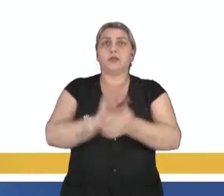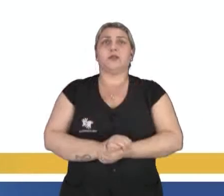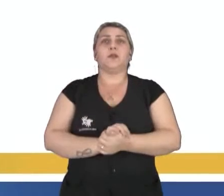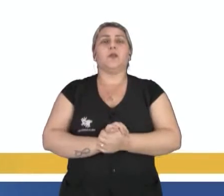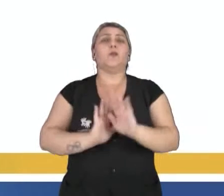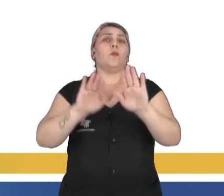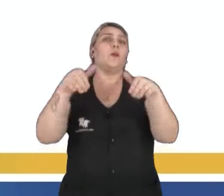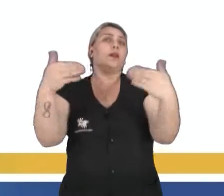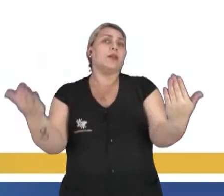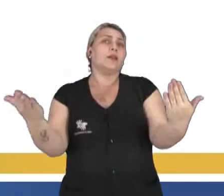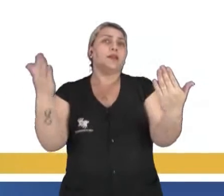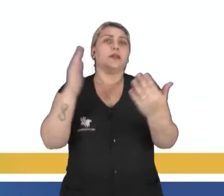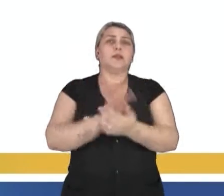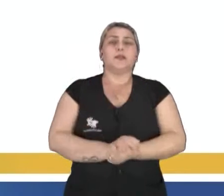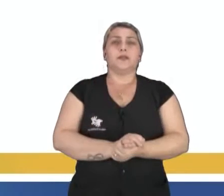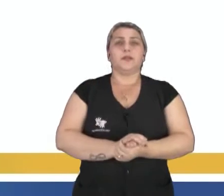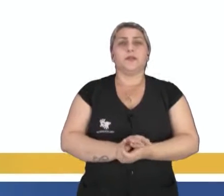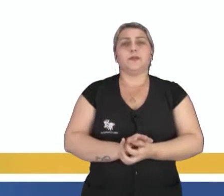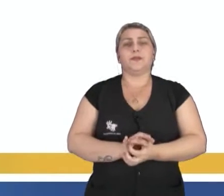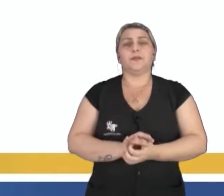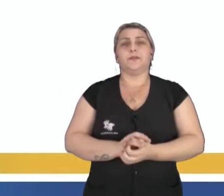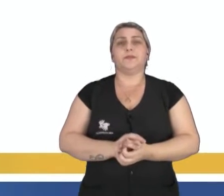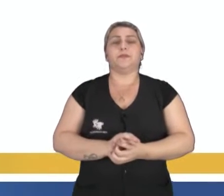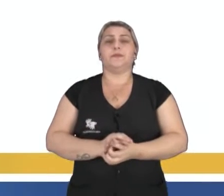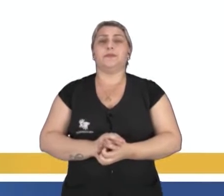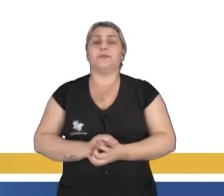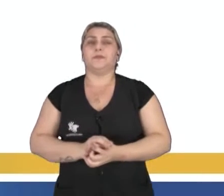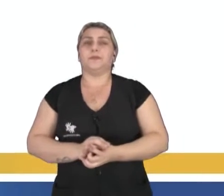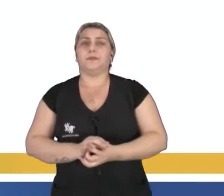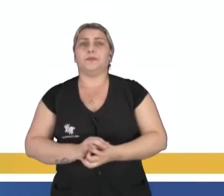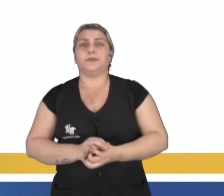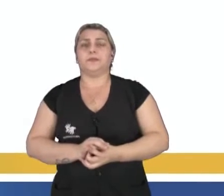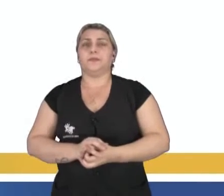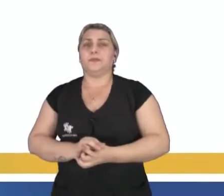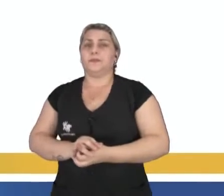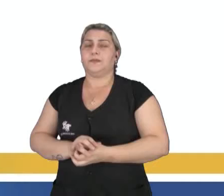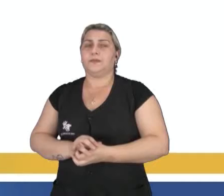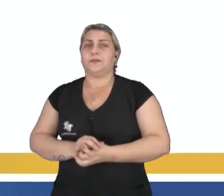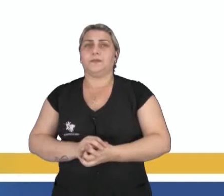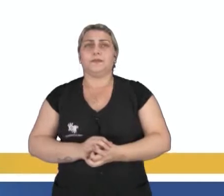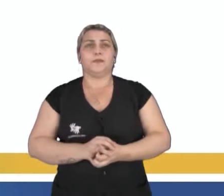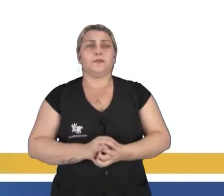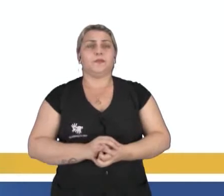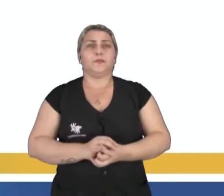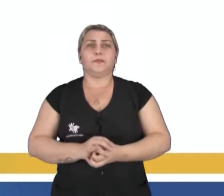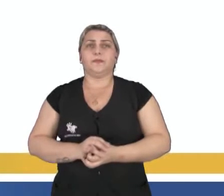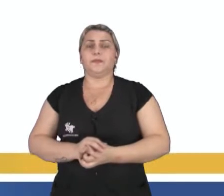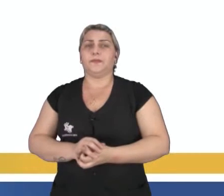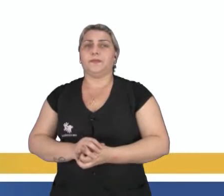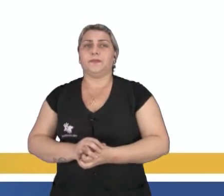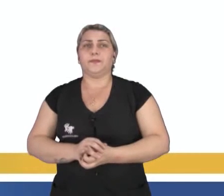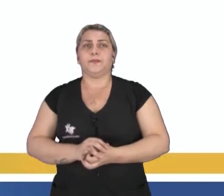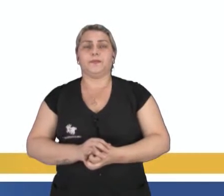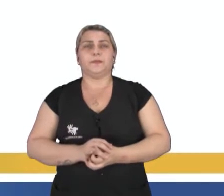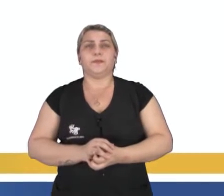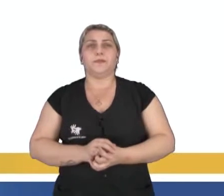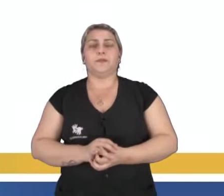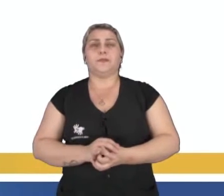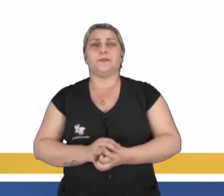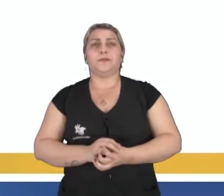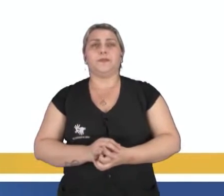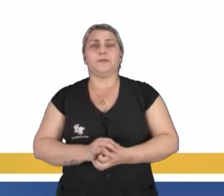quais né cujos termos introdutórios atuam como o irmão atuar como o que dentro desse contexto